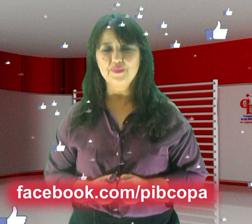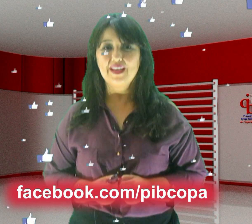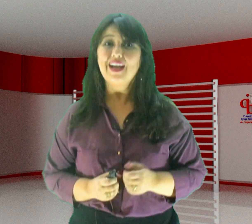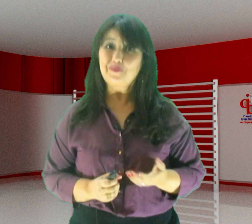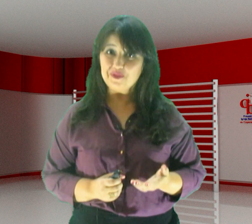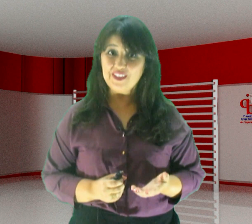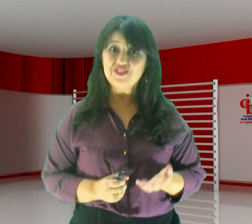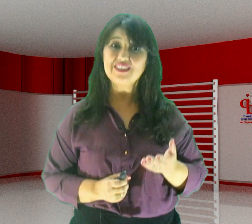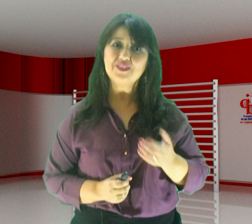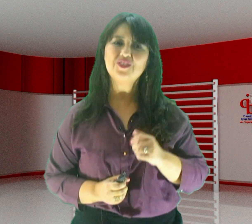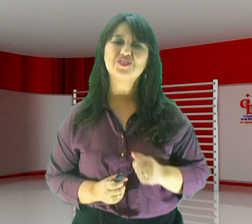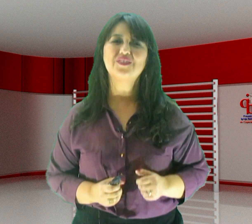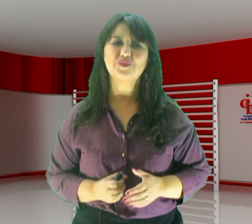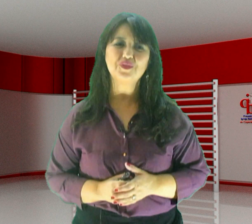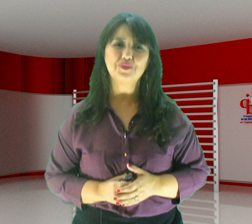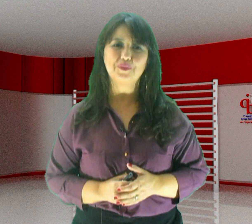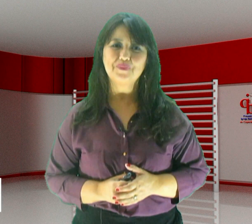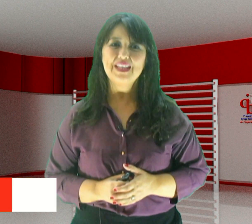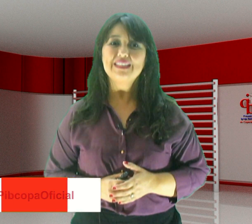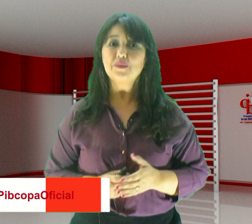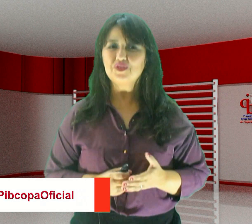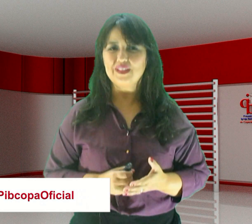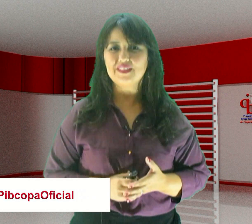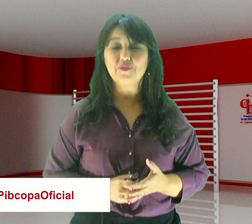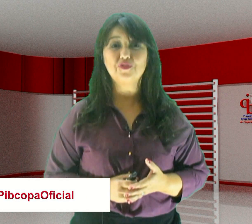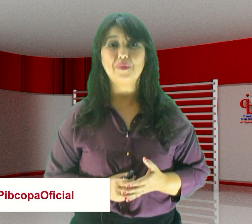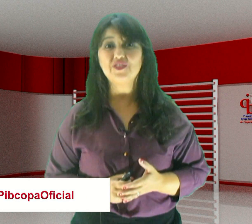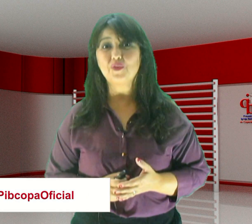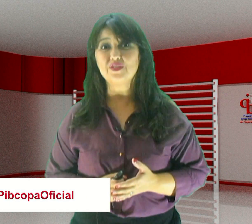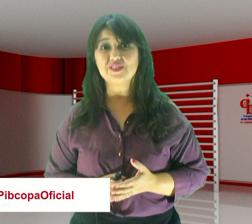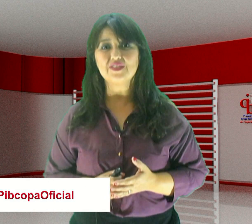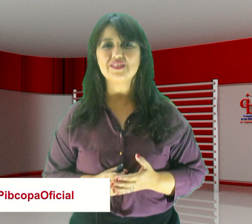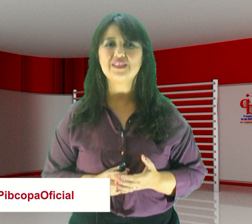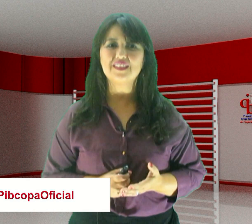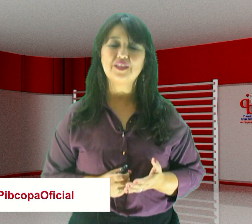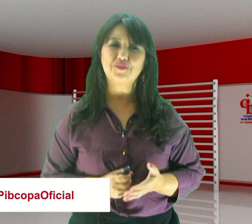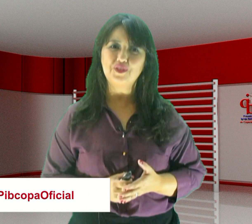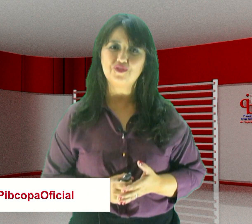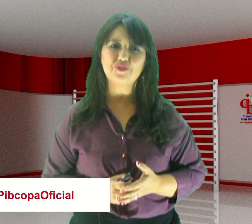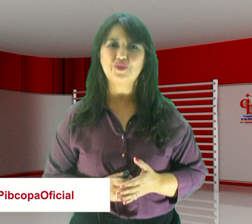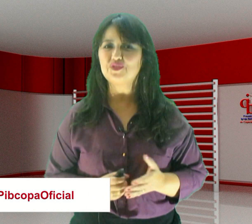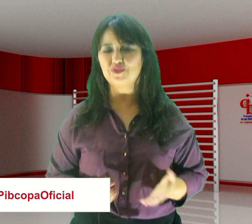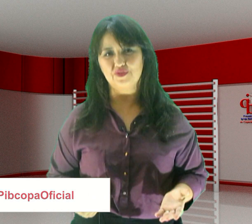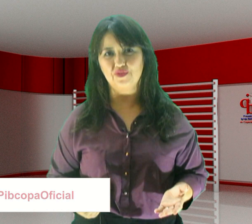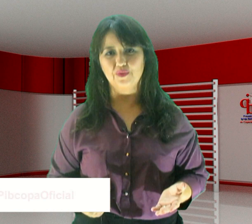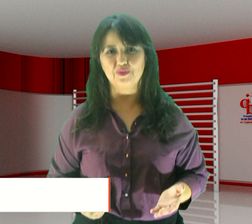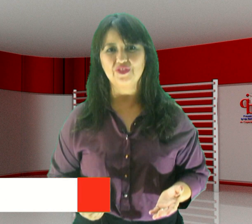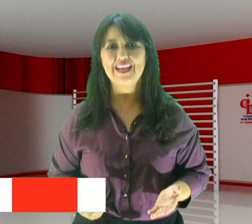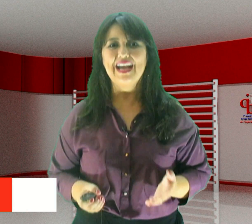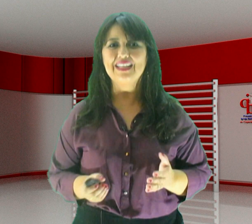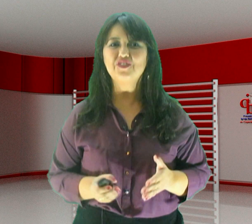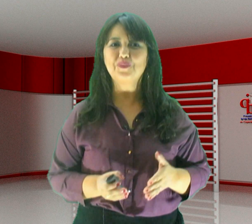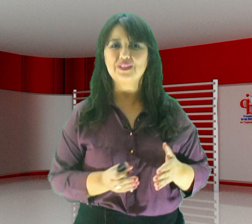real. Aproveite e assine o nosso canal no YouTube. Temos um acervo de mais de 470 vídeos de todos os nossos